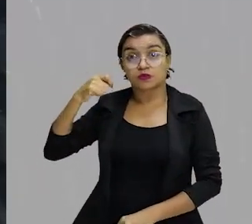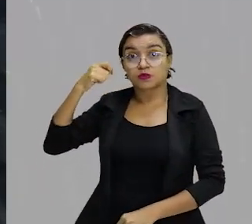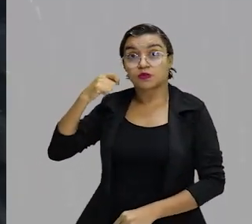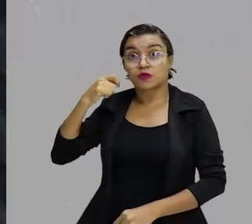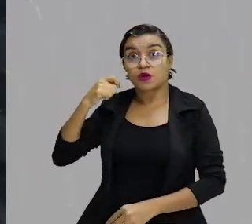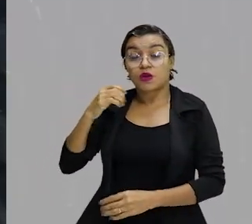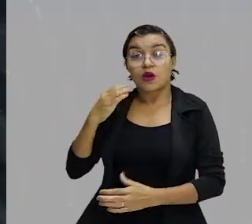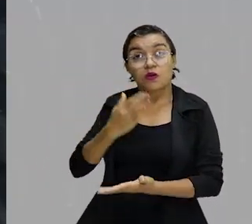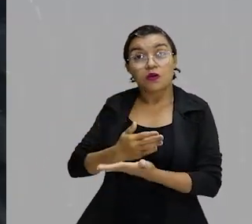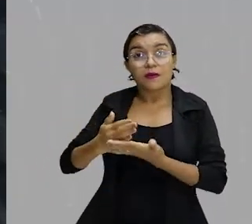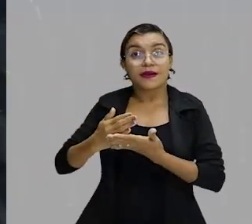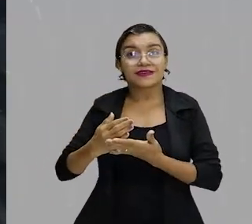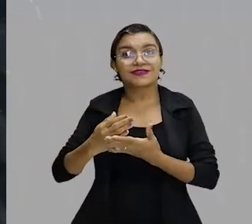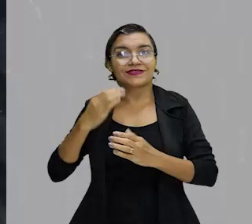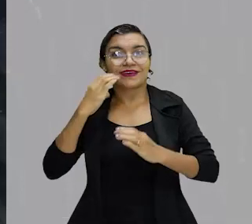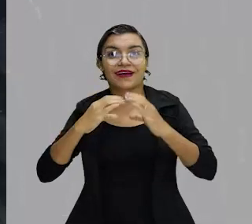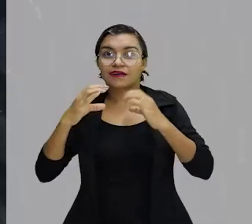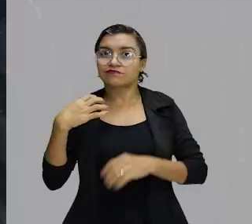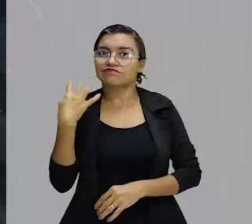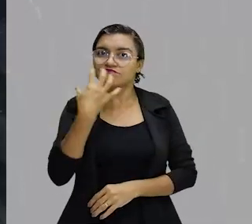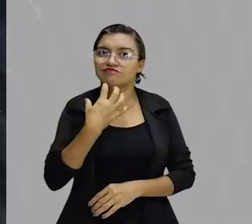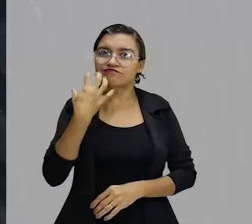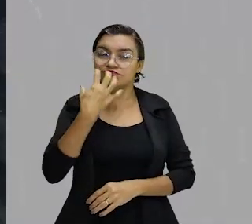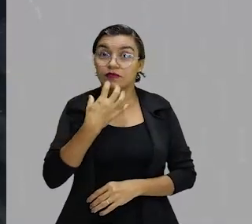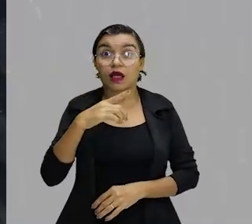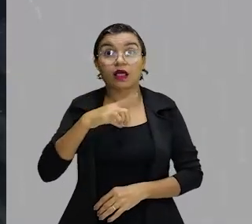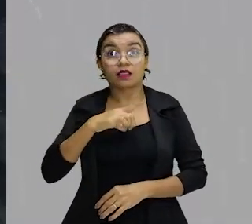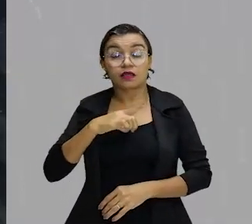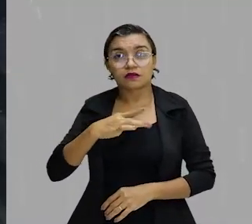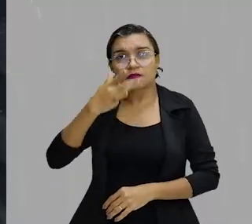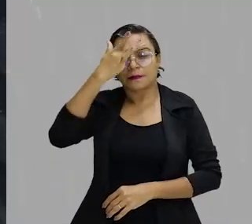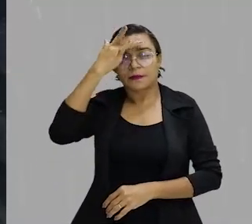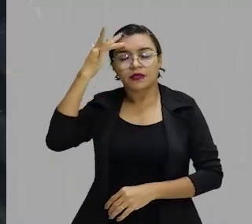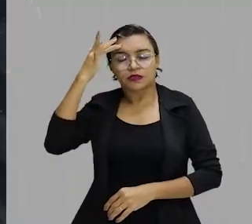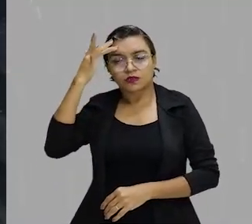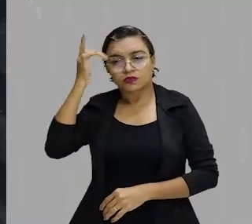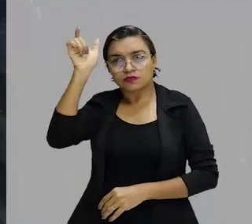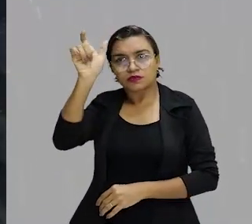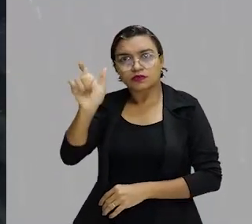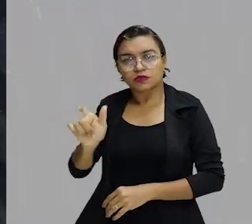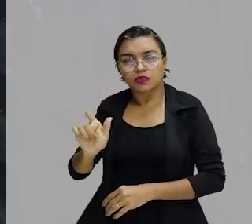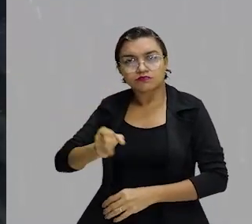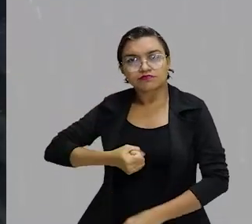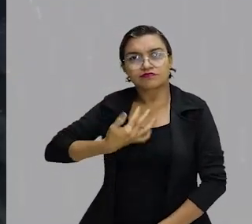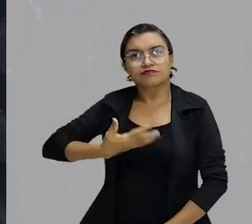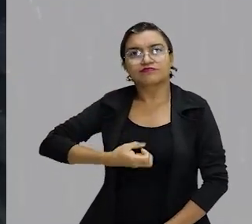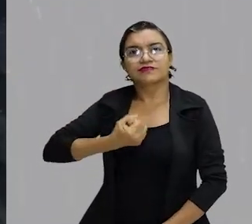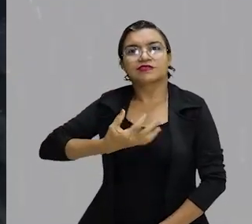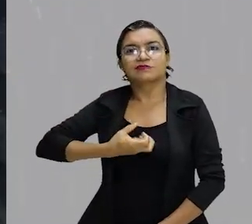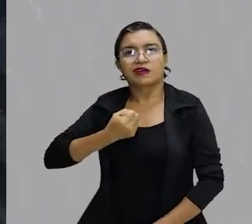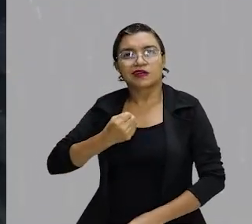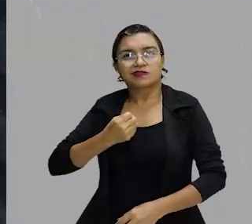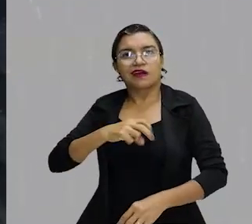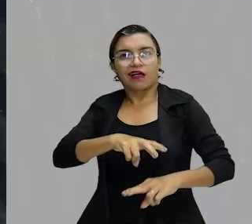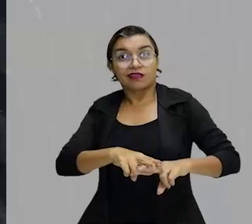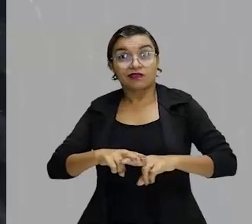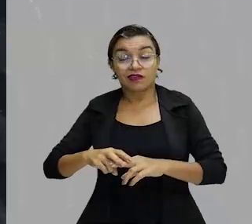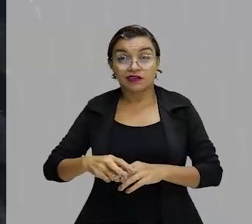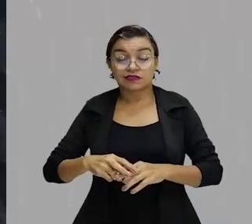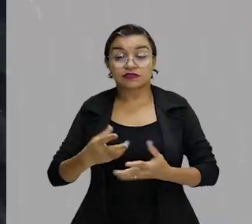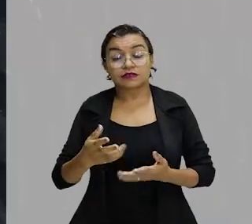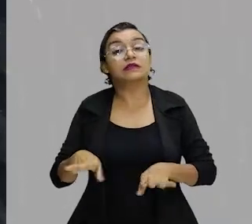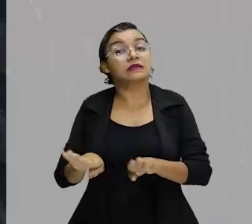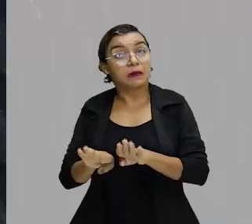tem personagens que frequentemente expressam o sentimento deles. Você tem, possivelmente, dança, que